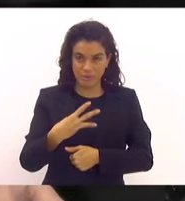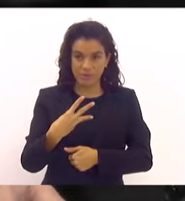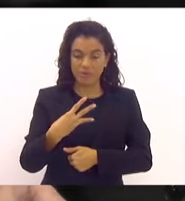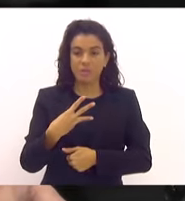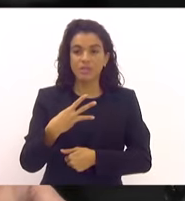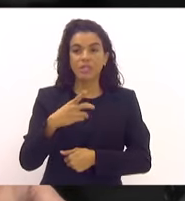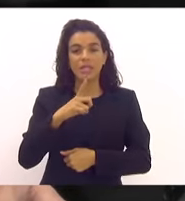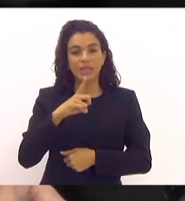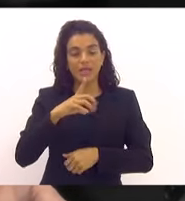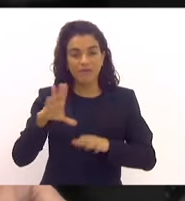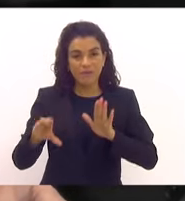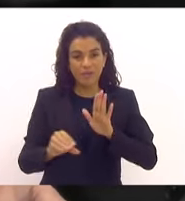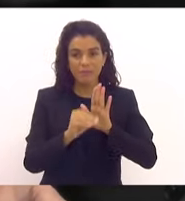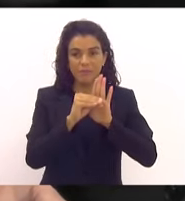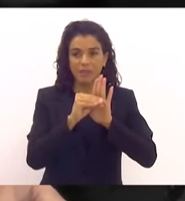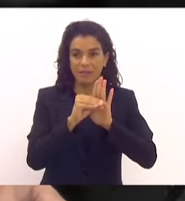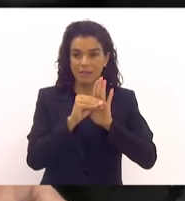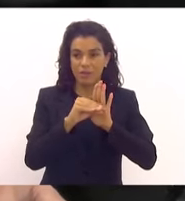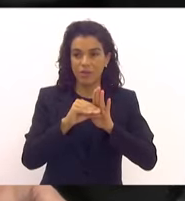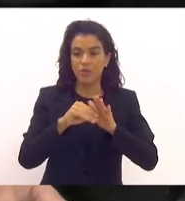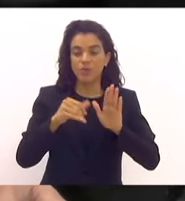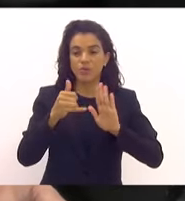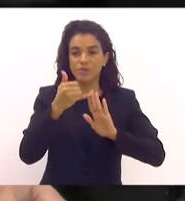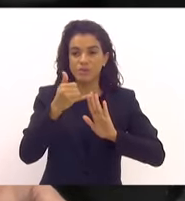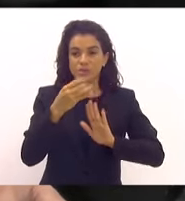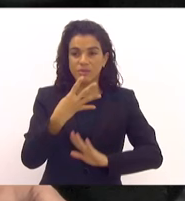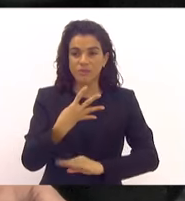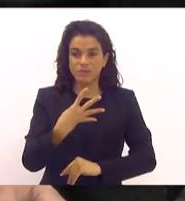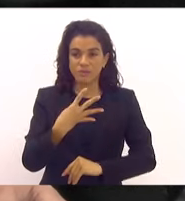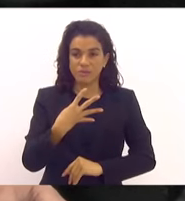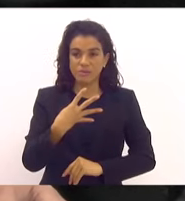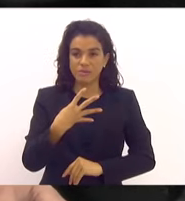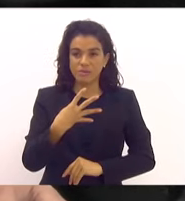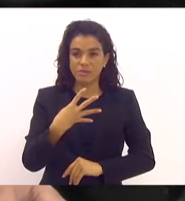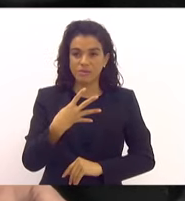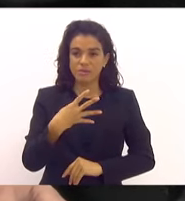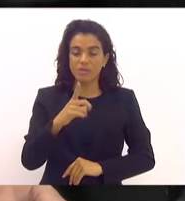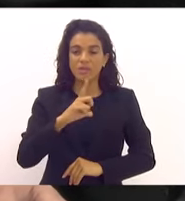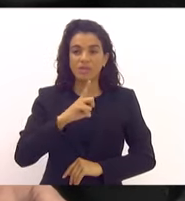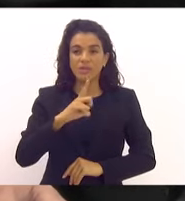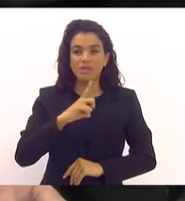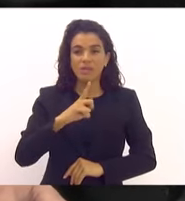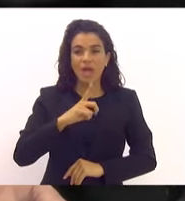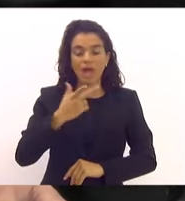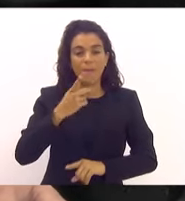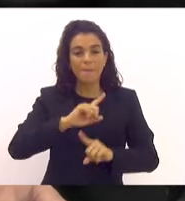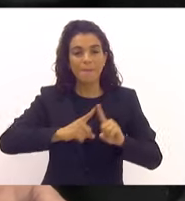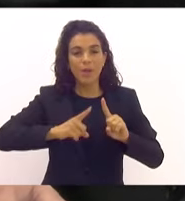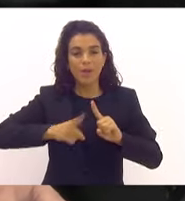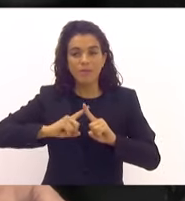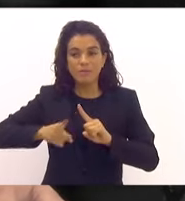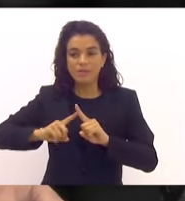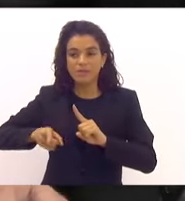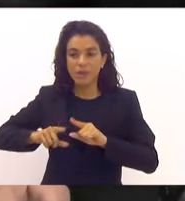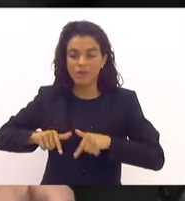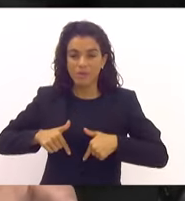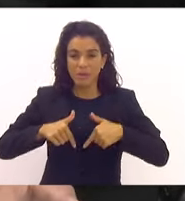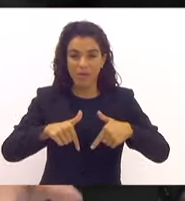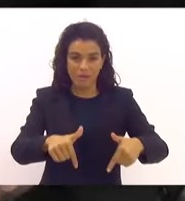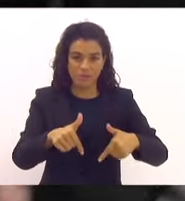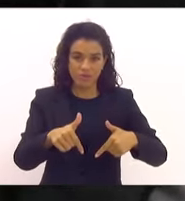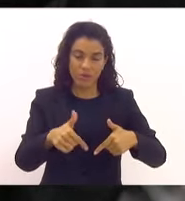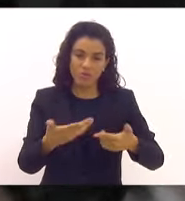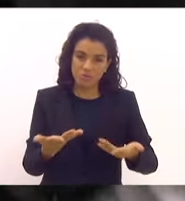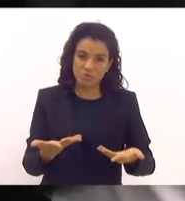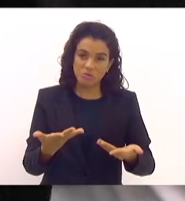sofreu emenda, acho que no inciso 4º, fala, né, da proibição de algumas ações em relação a esses